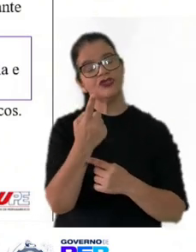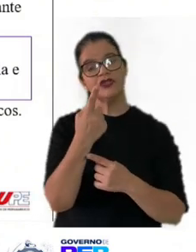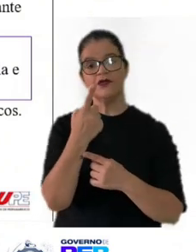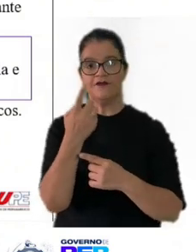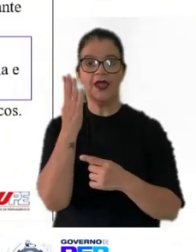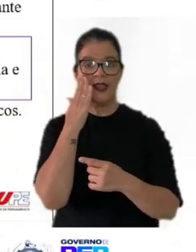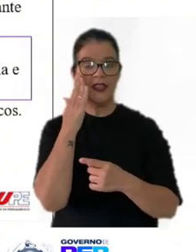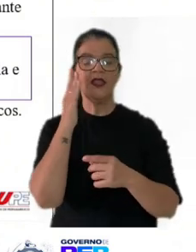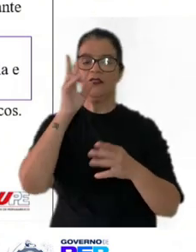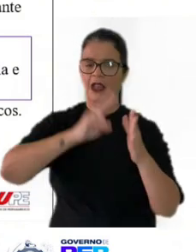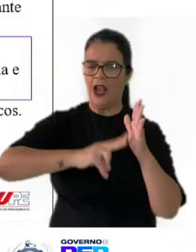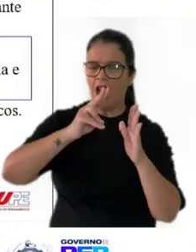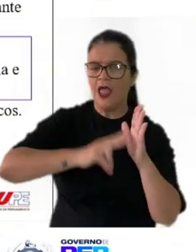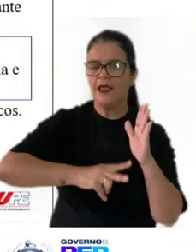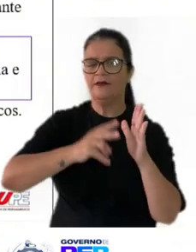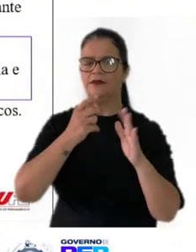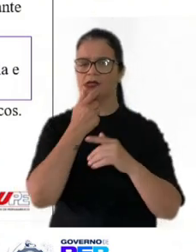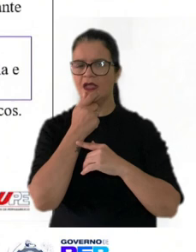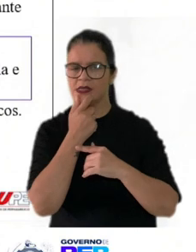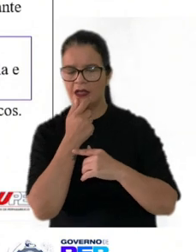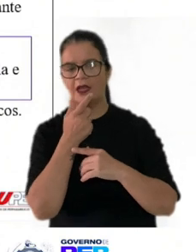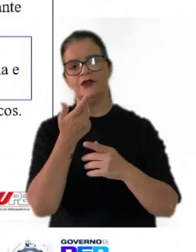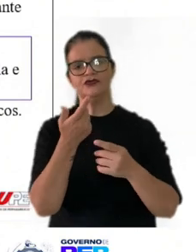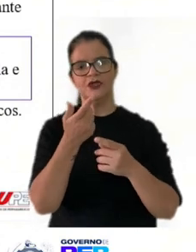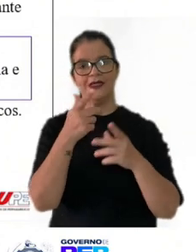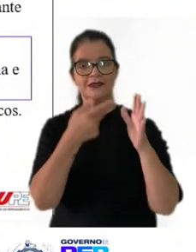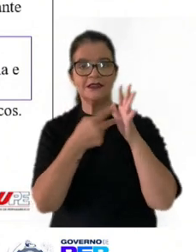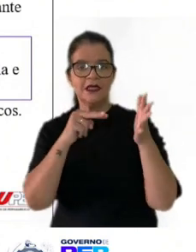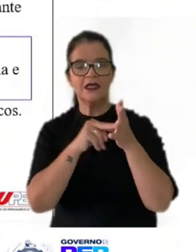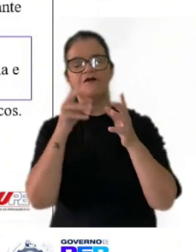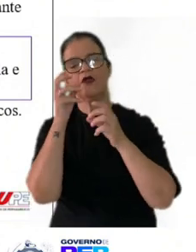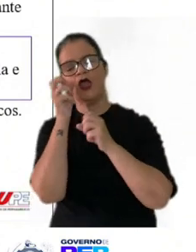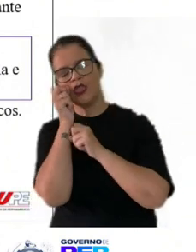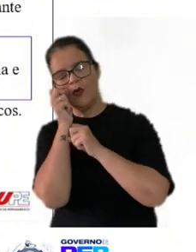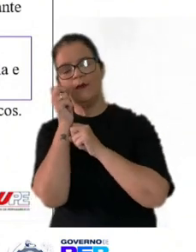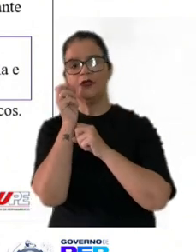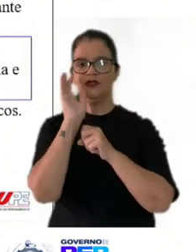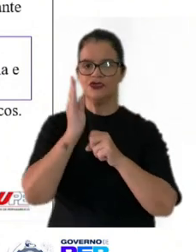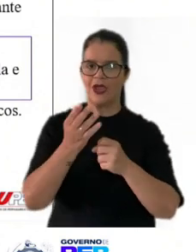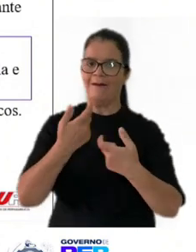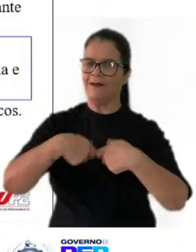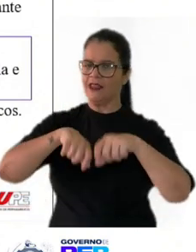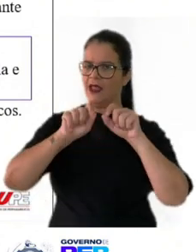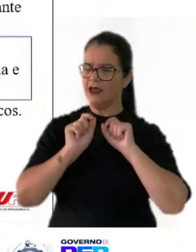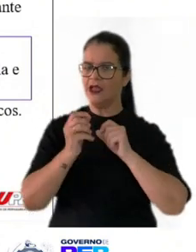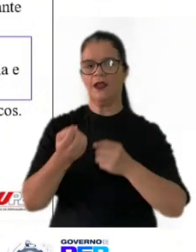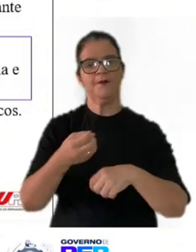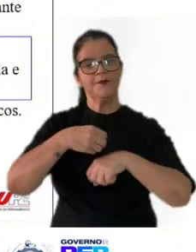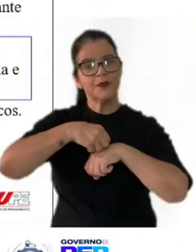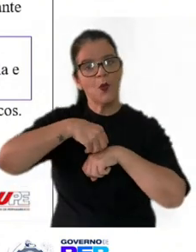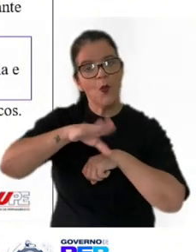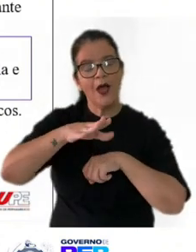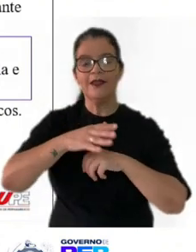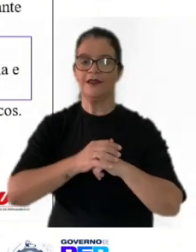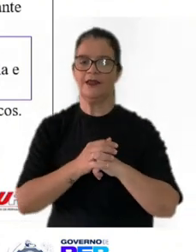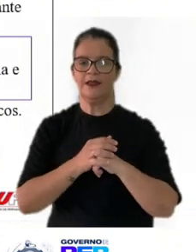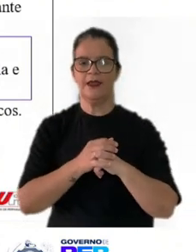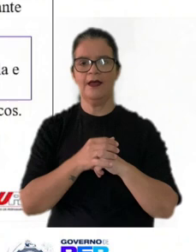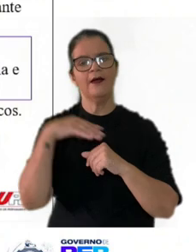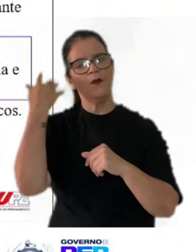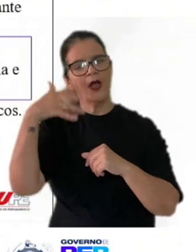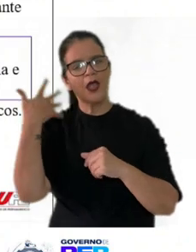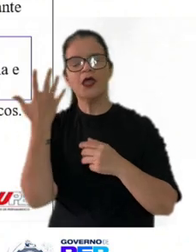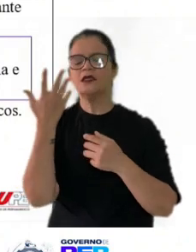bastante em inglês significa dormir então isso já me daria uma dica pra letra C que fala de uma canção de Niná de um som